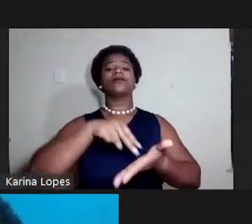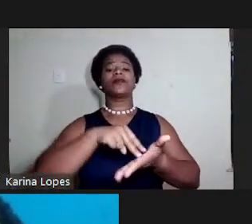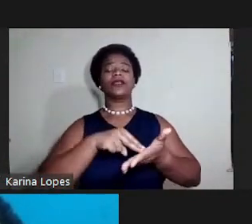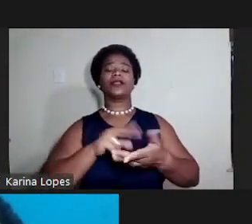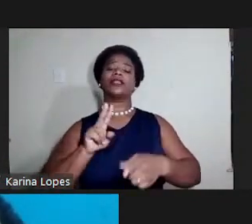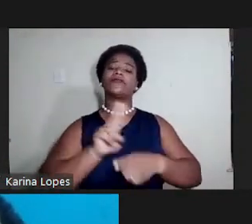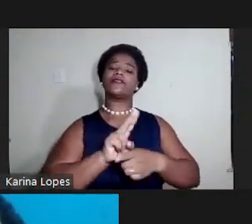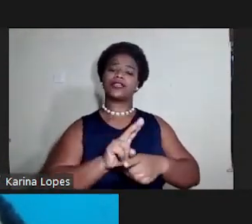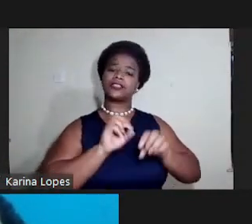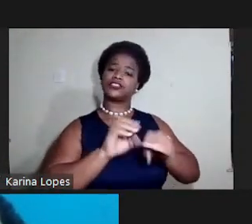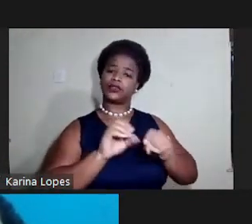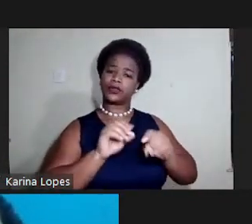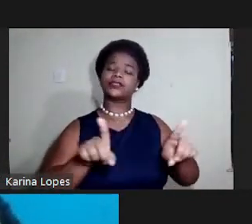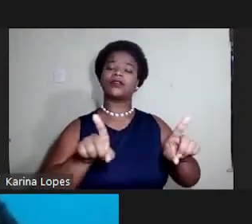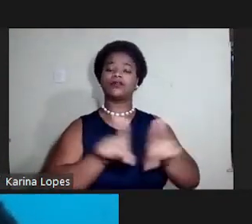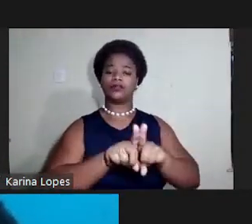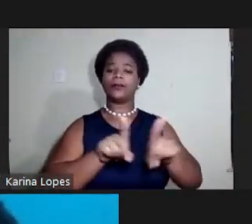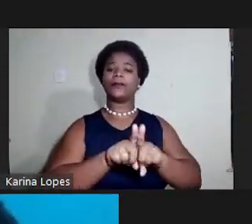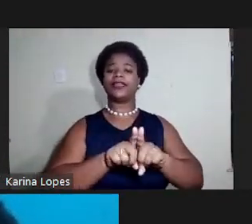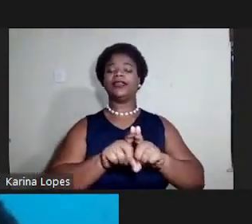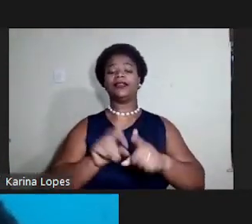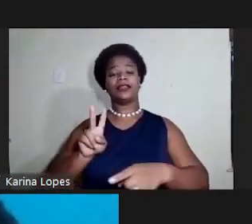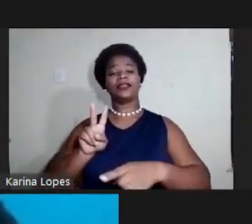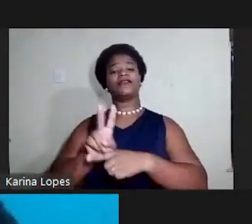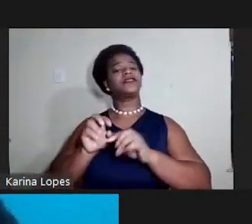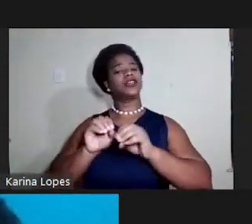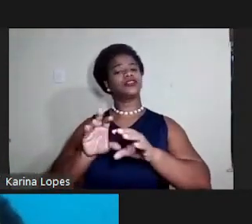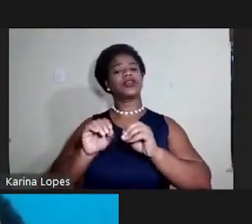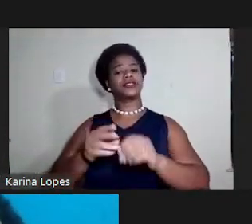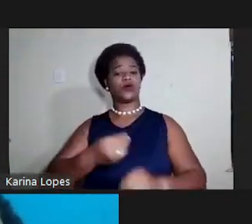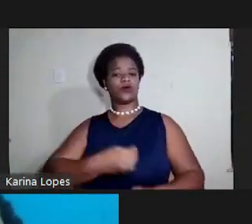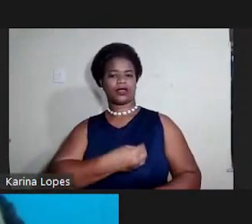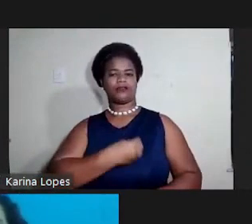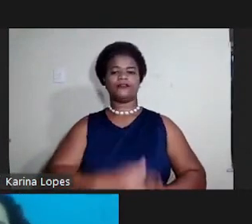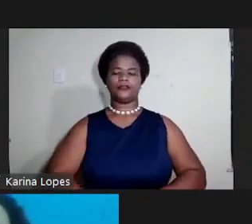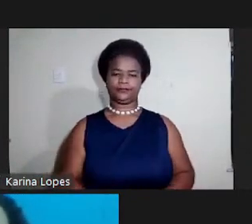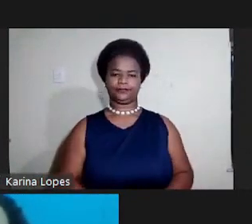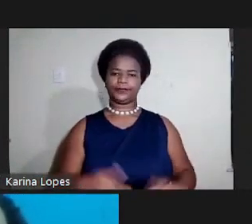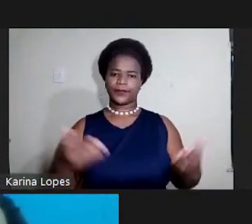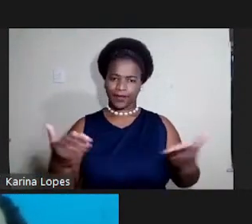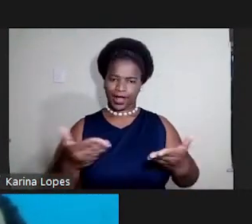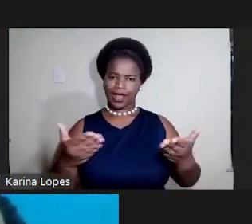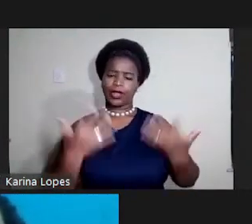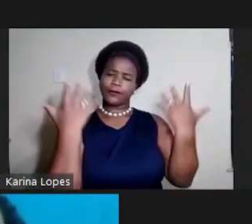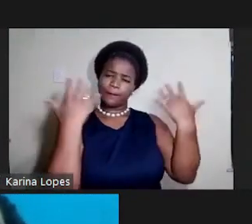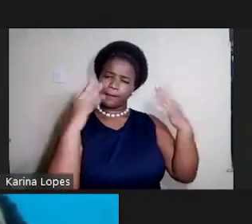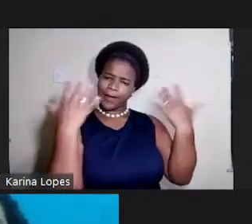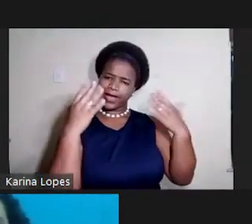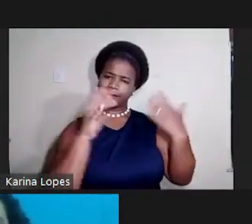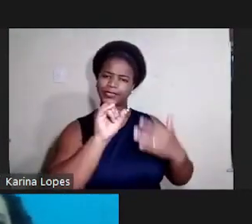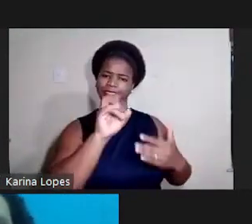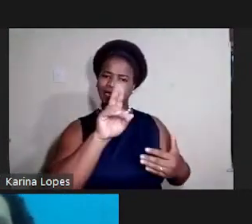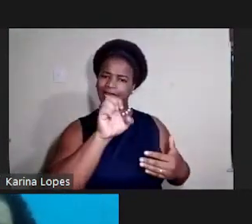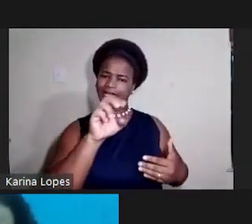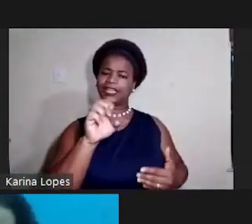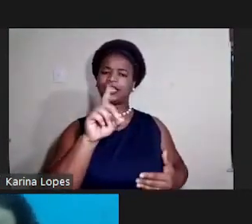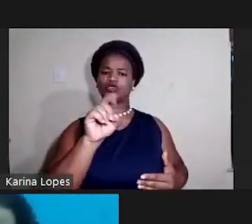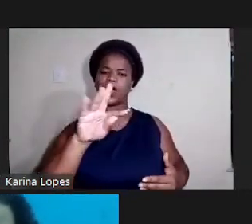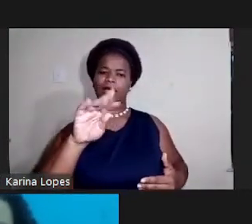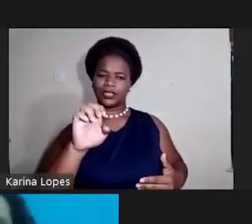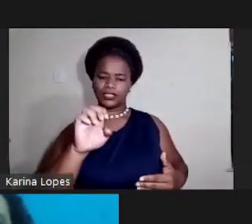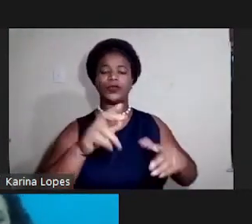da defesa da educação e da vida. Nós agora damos os parabéns a Irene Duarte de Souza pela medalha